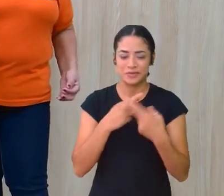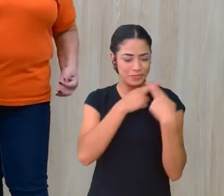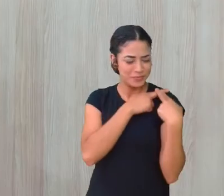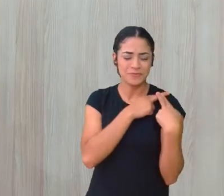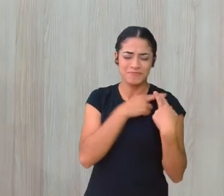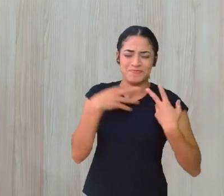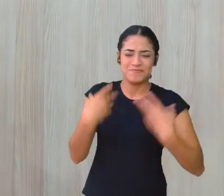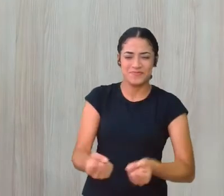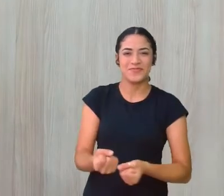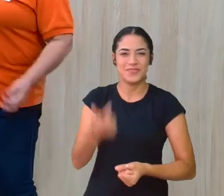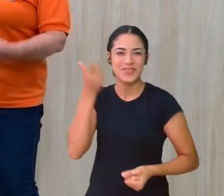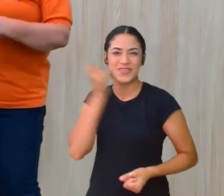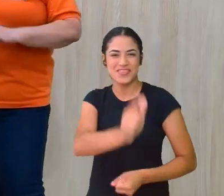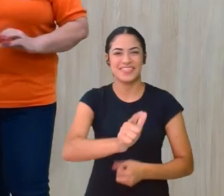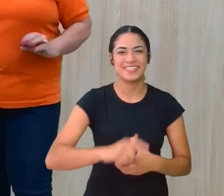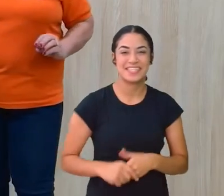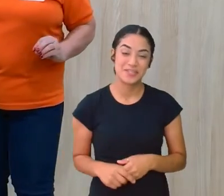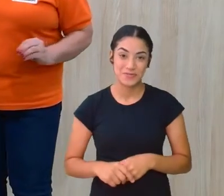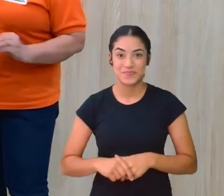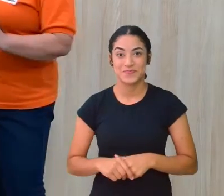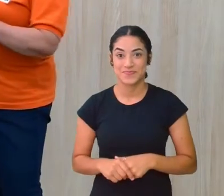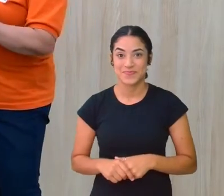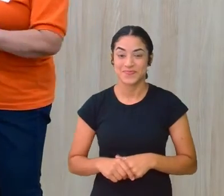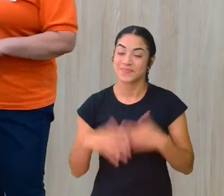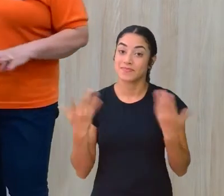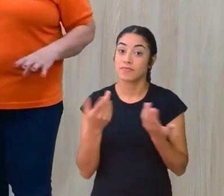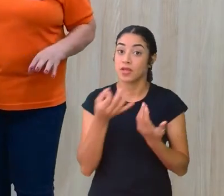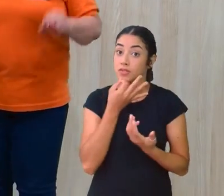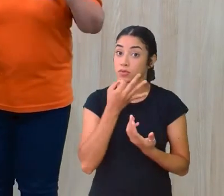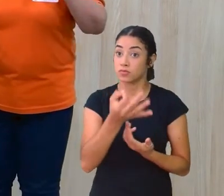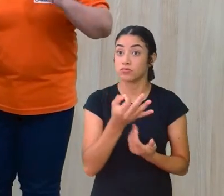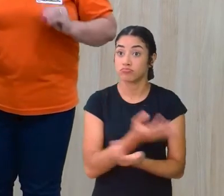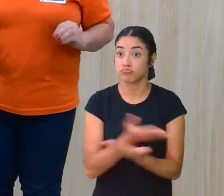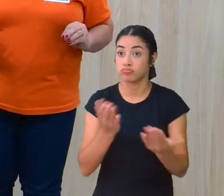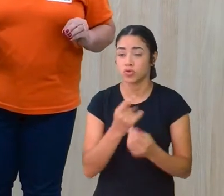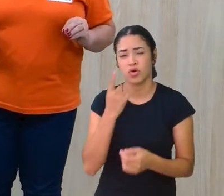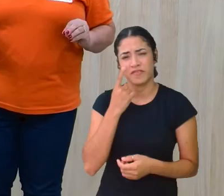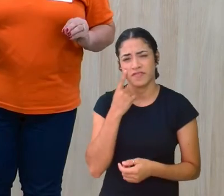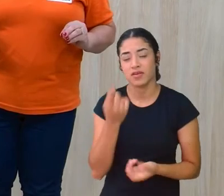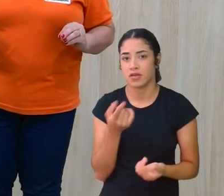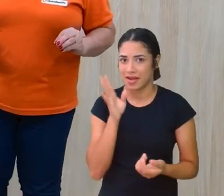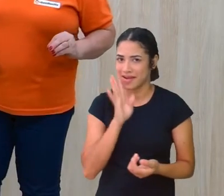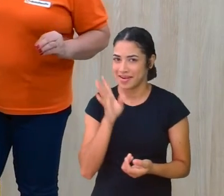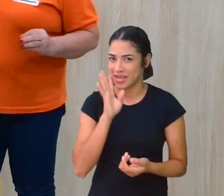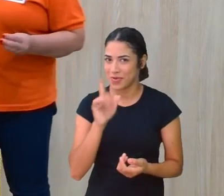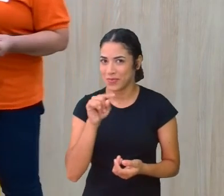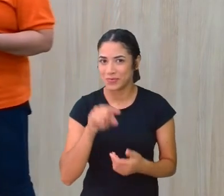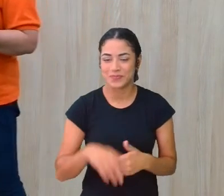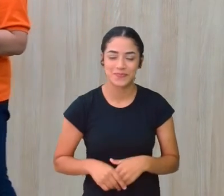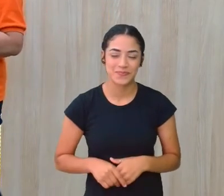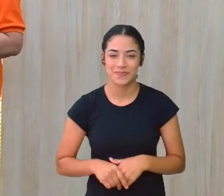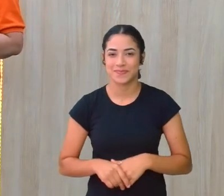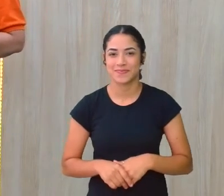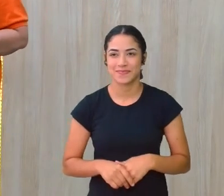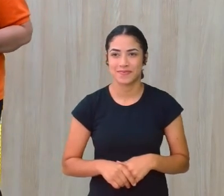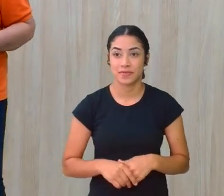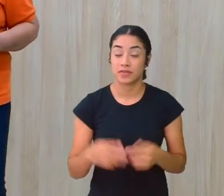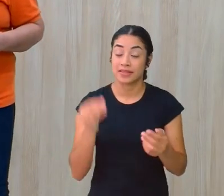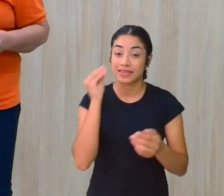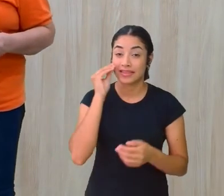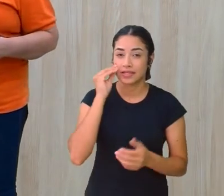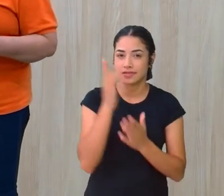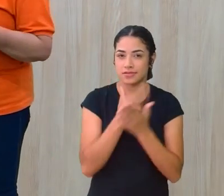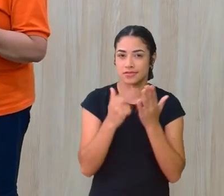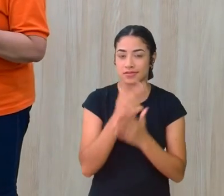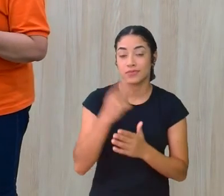cumprida. Pois é. E aí a professora Cláudia dá uma sugestão de atividade. Vejam que atividade bem legal. Tentem desenhar aí no caderno